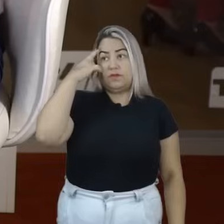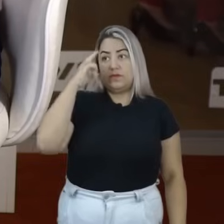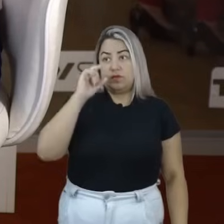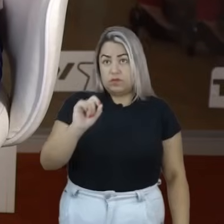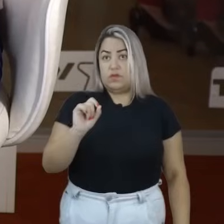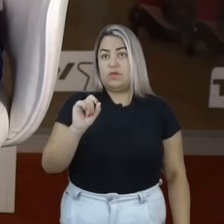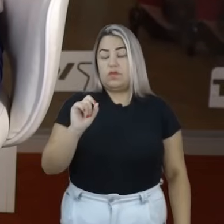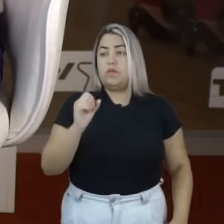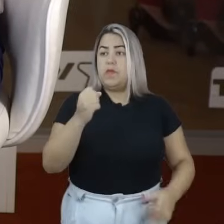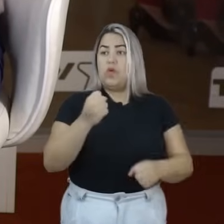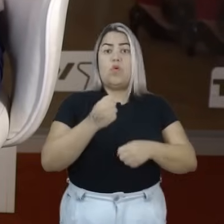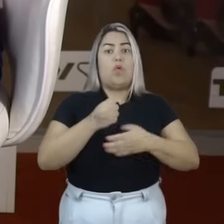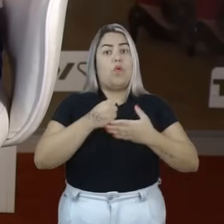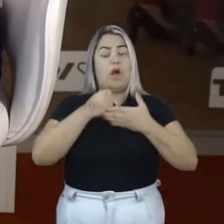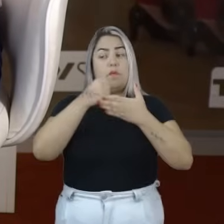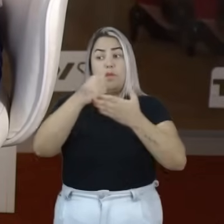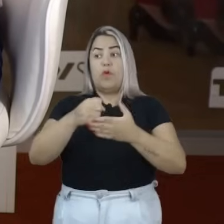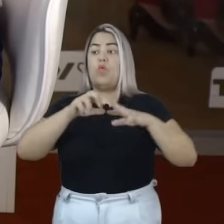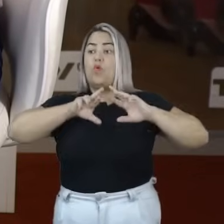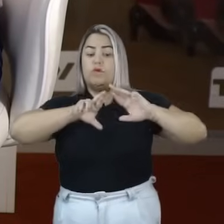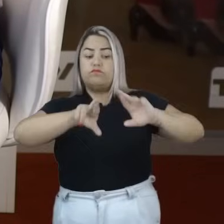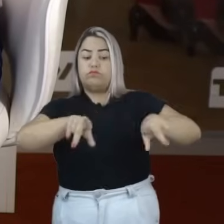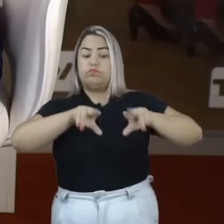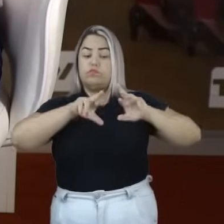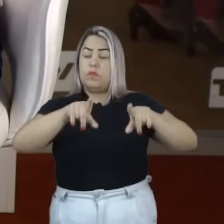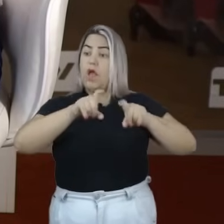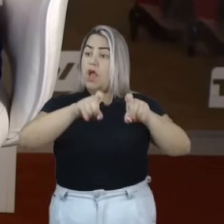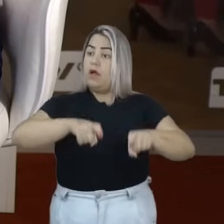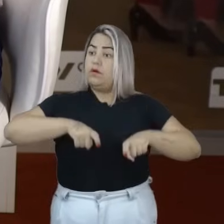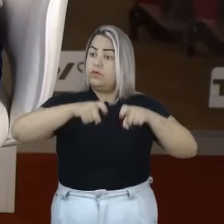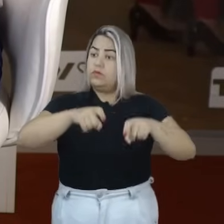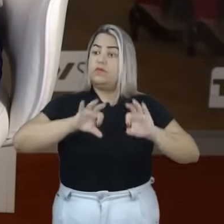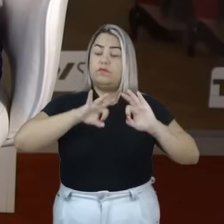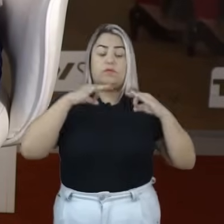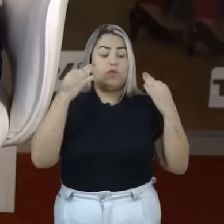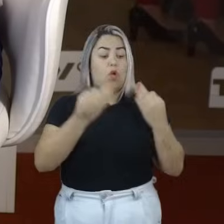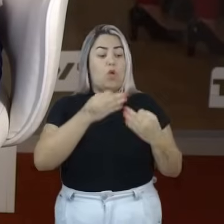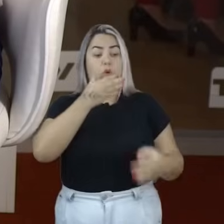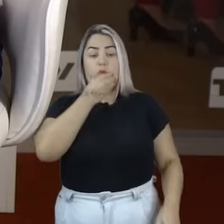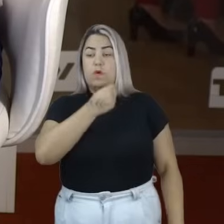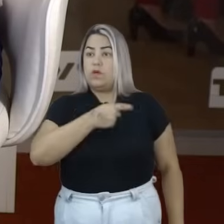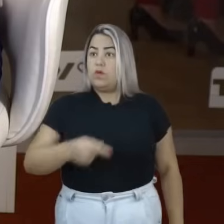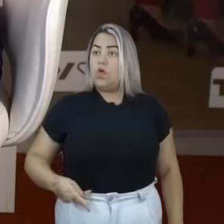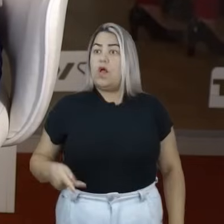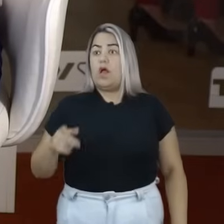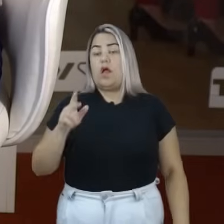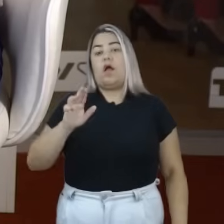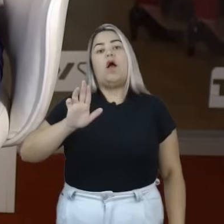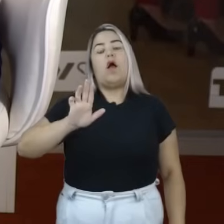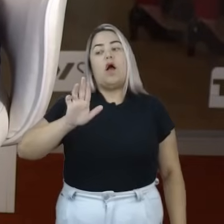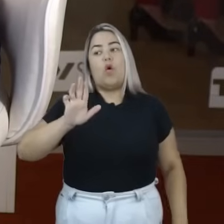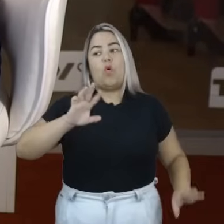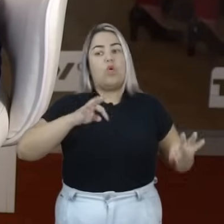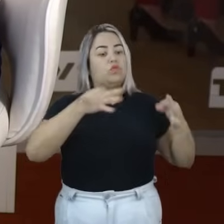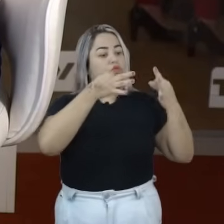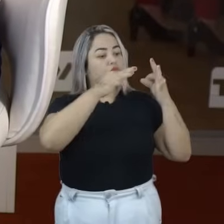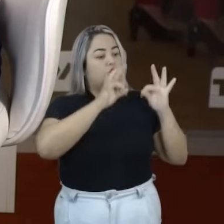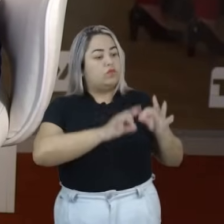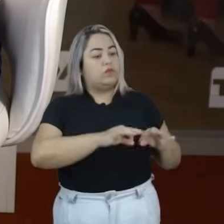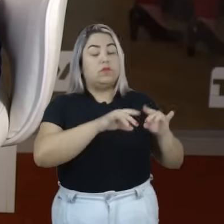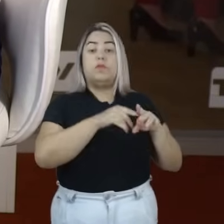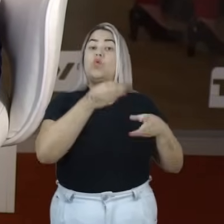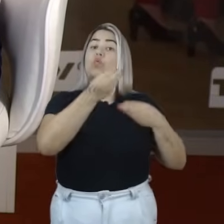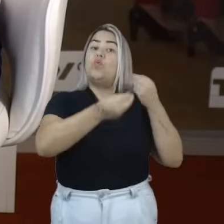em um apoio diferenciado para a agricultura familiar, onde o presidente quer agora mais tecnologia. E do outro lado, como é